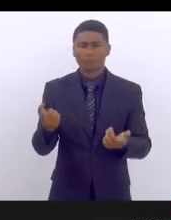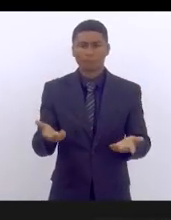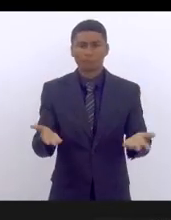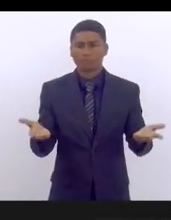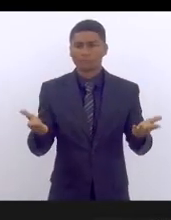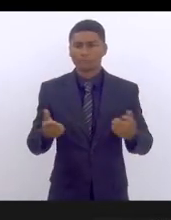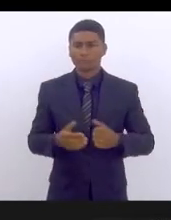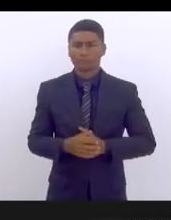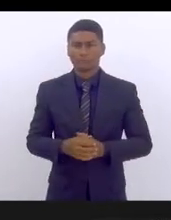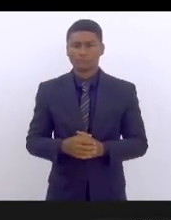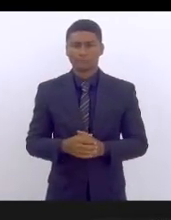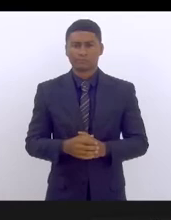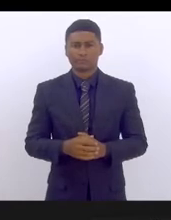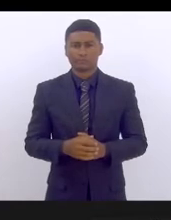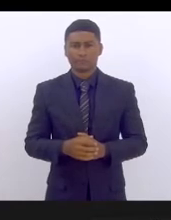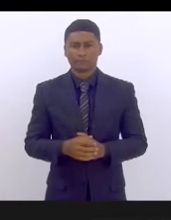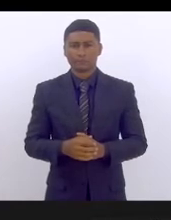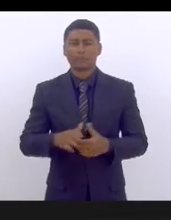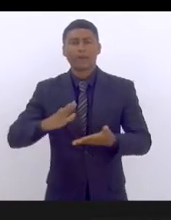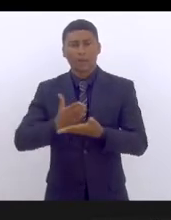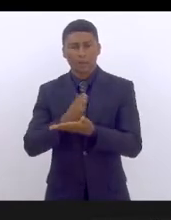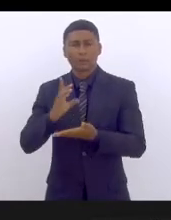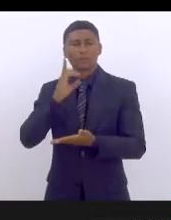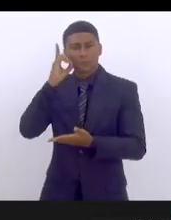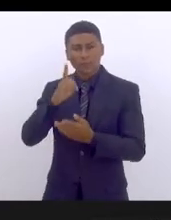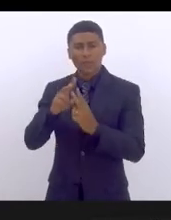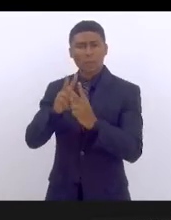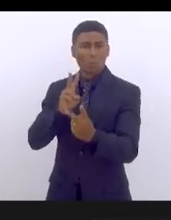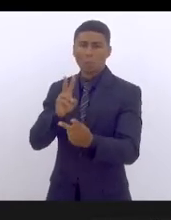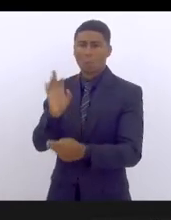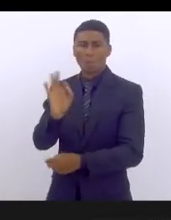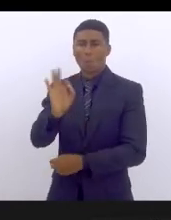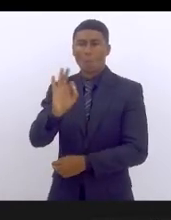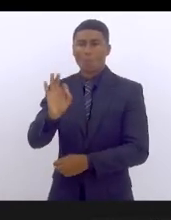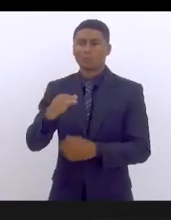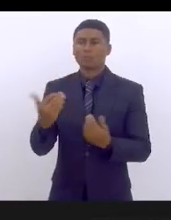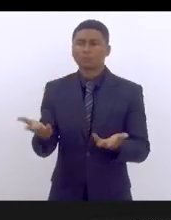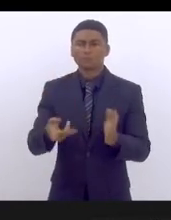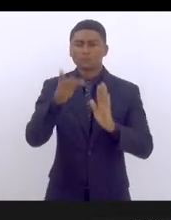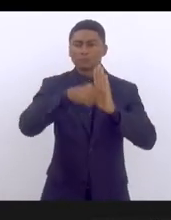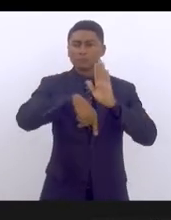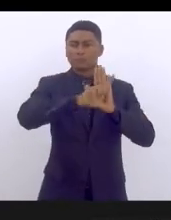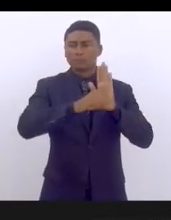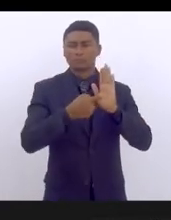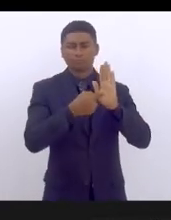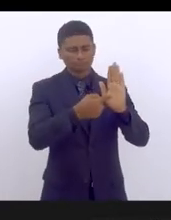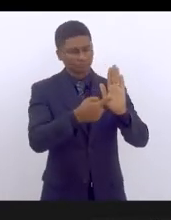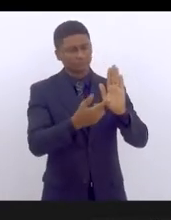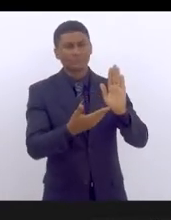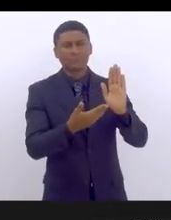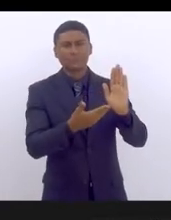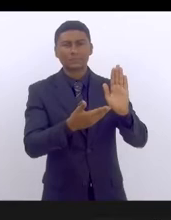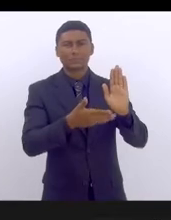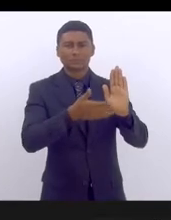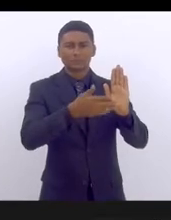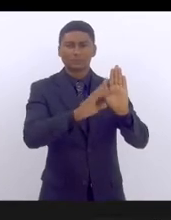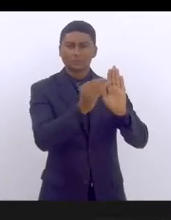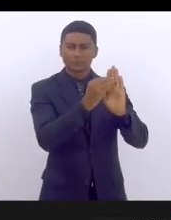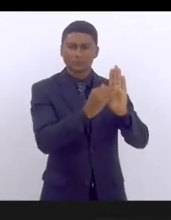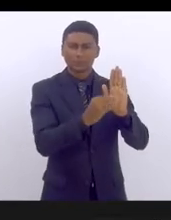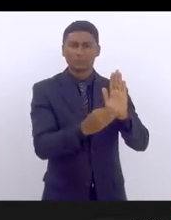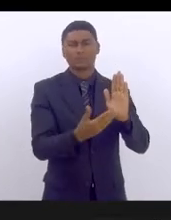deputados que nem online participam, colocar um projeto de lei dessa